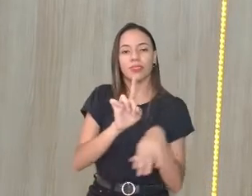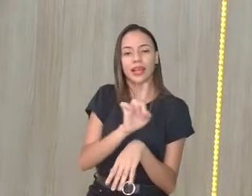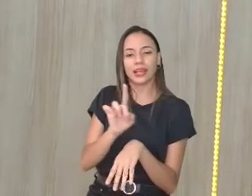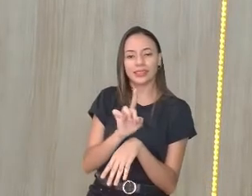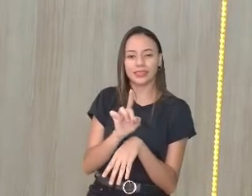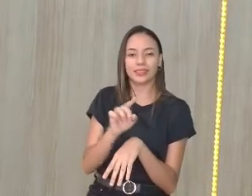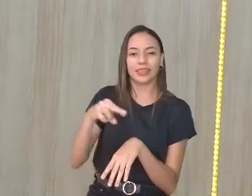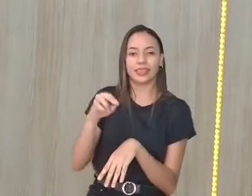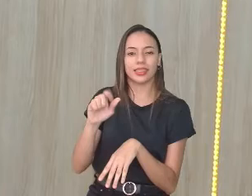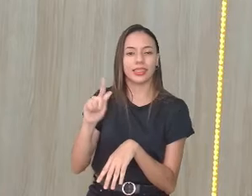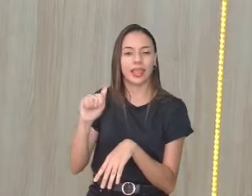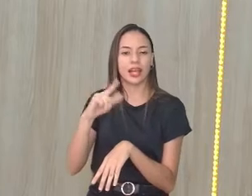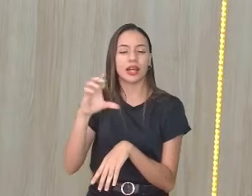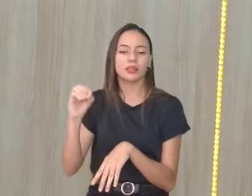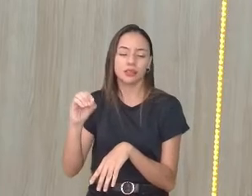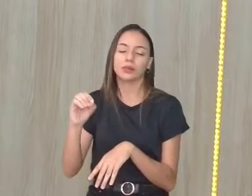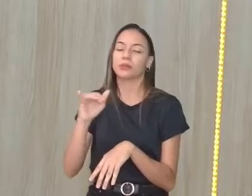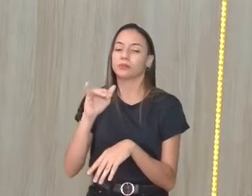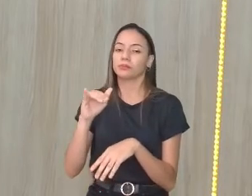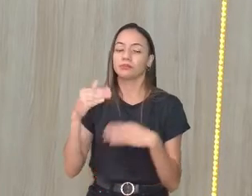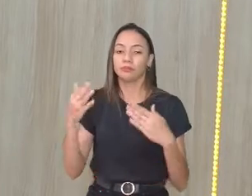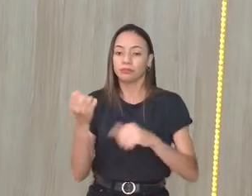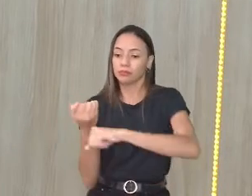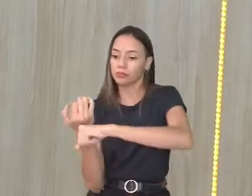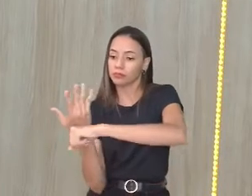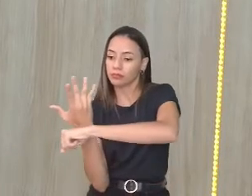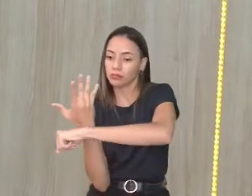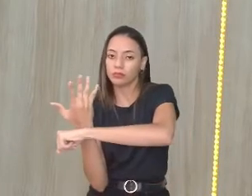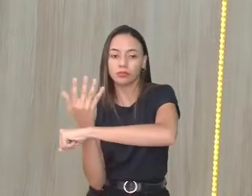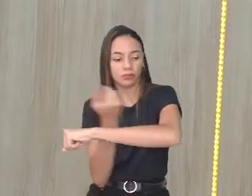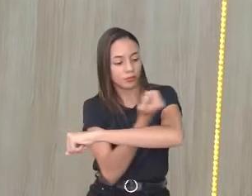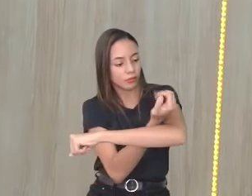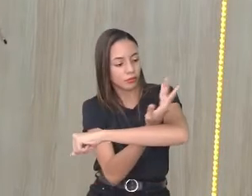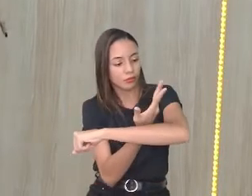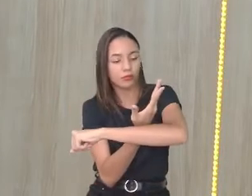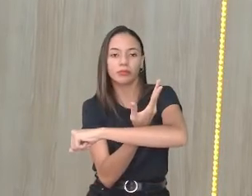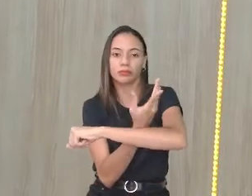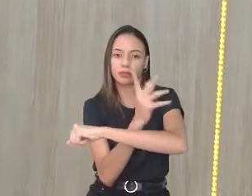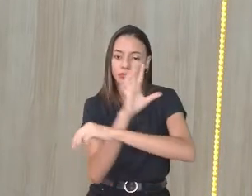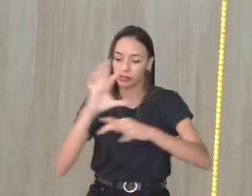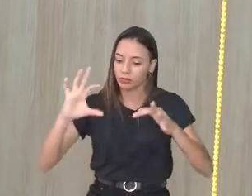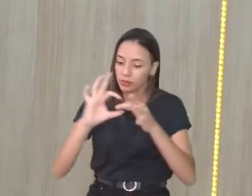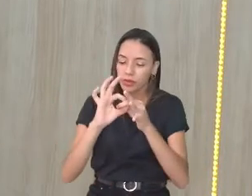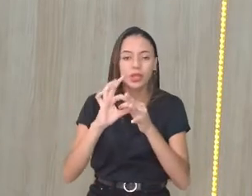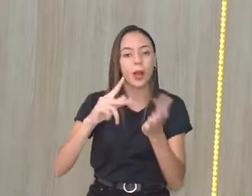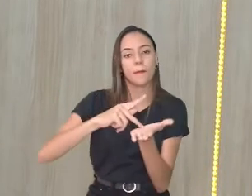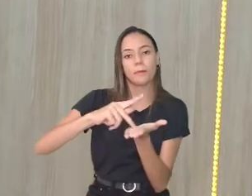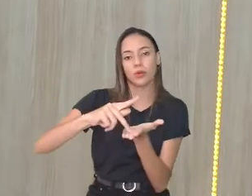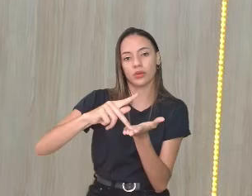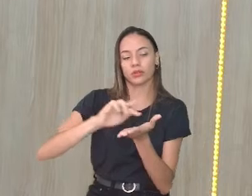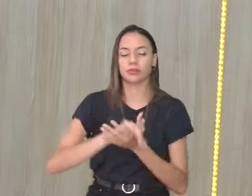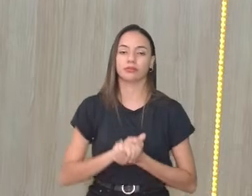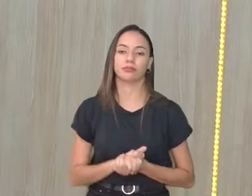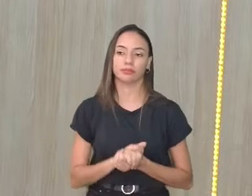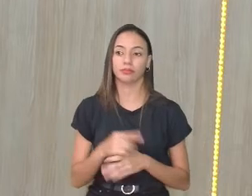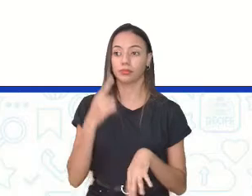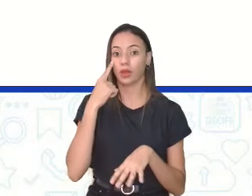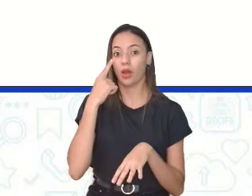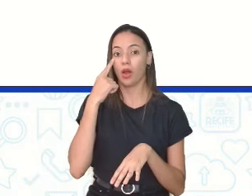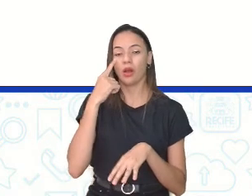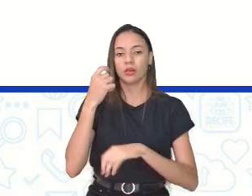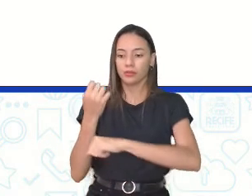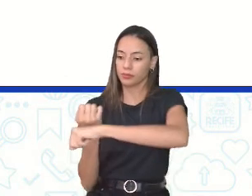Então, só cruzavam-se linhagens puras, tá certo? Então, produzem, como eu disse agorinha, ó,